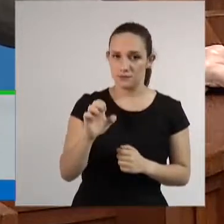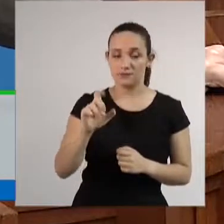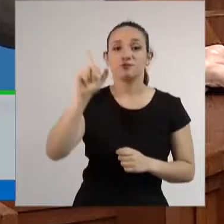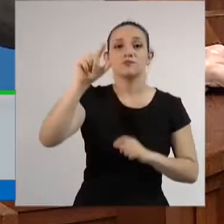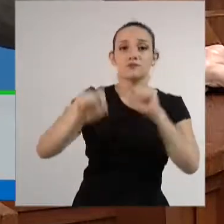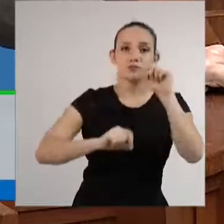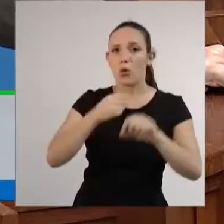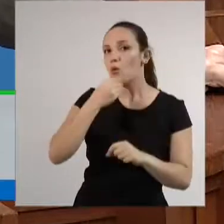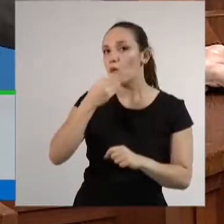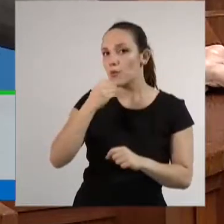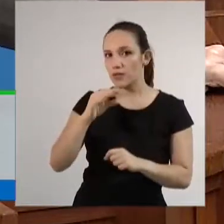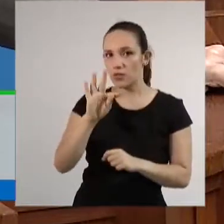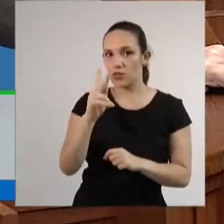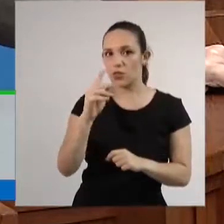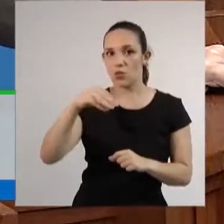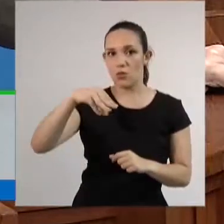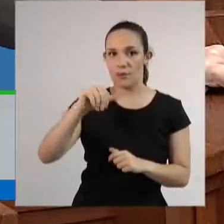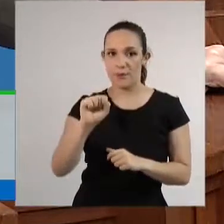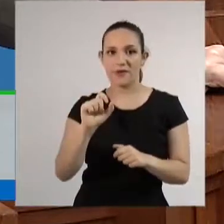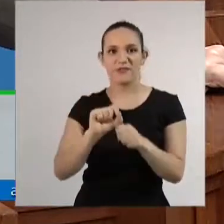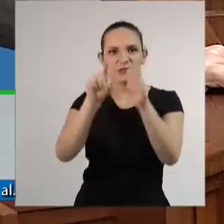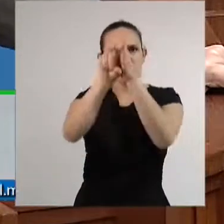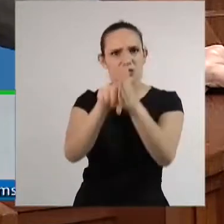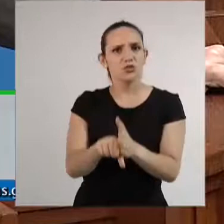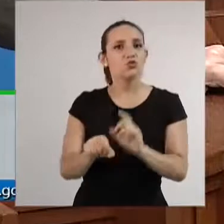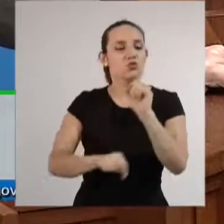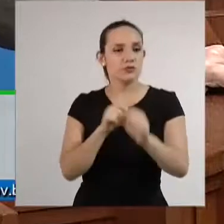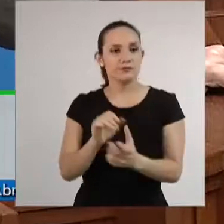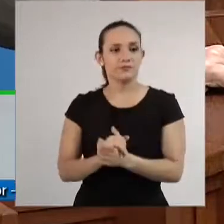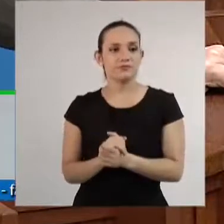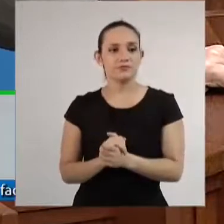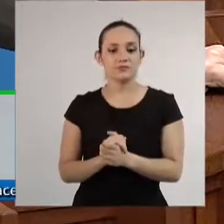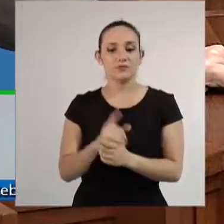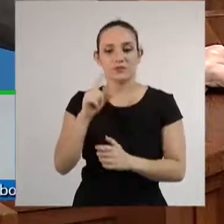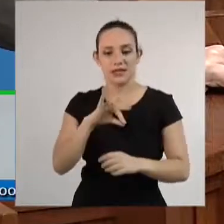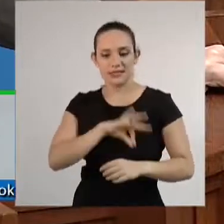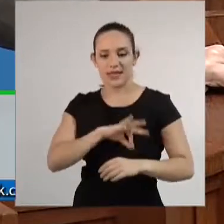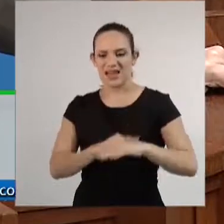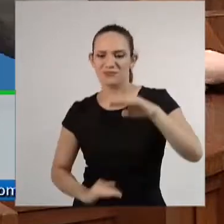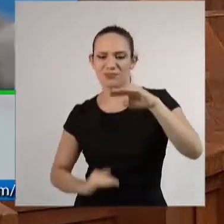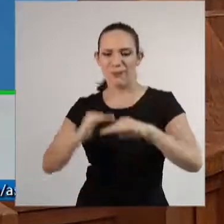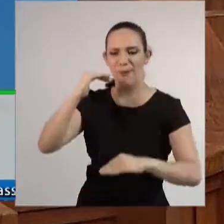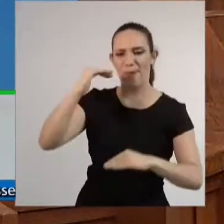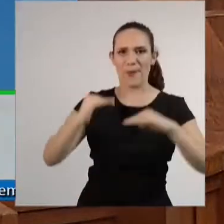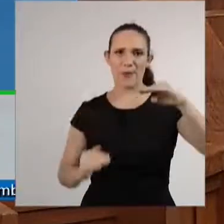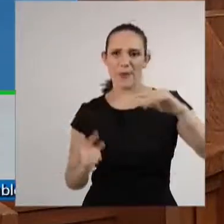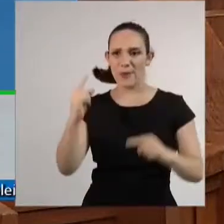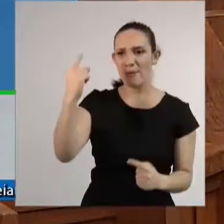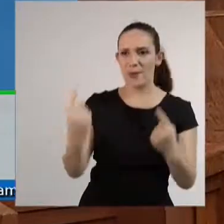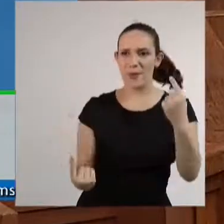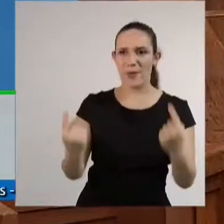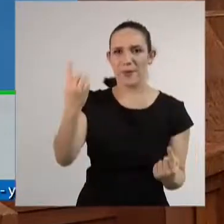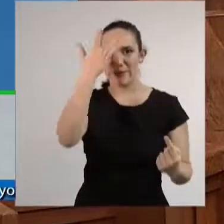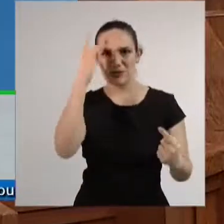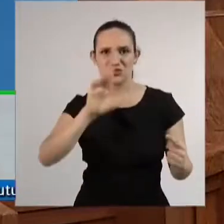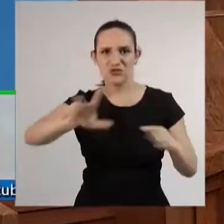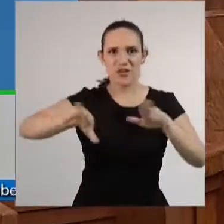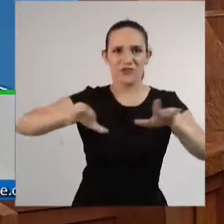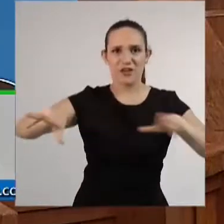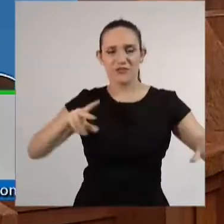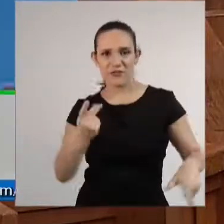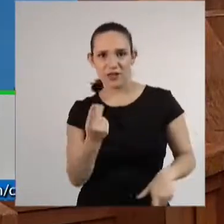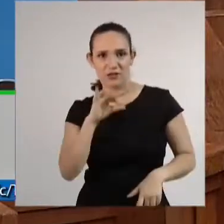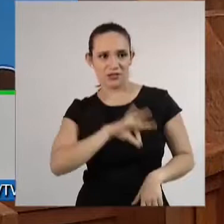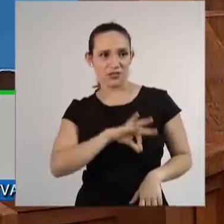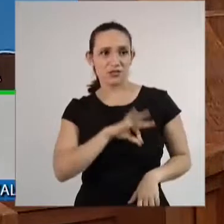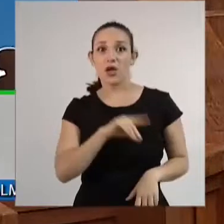que revela que, no quesito de desigualdade de renda, o Brasil é vice-campeão mundial